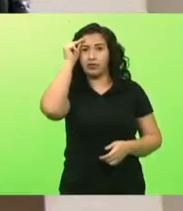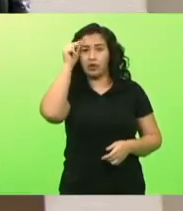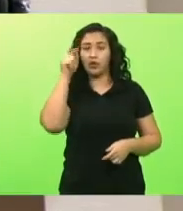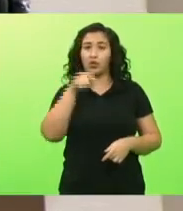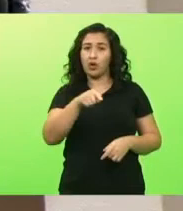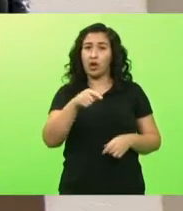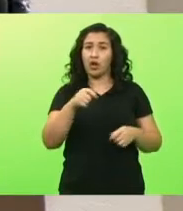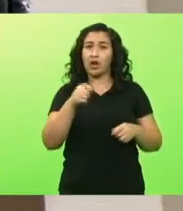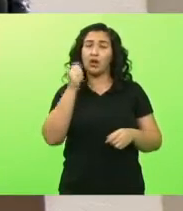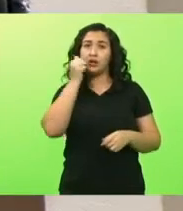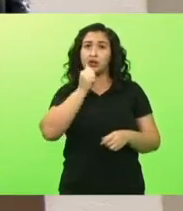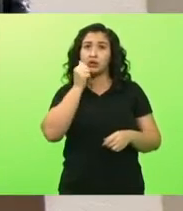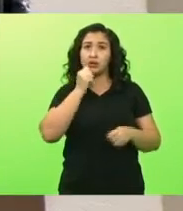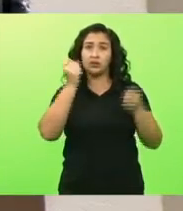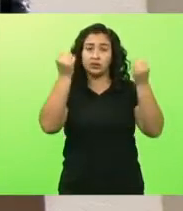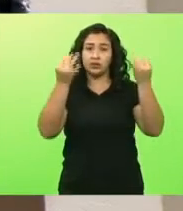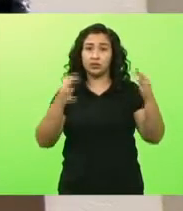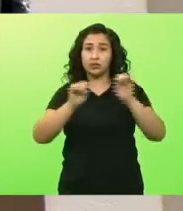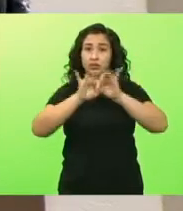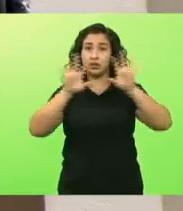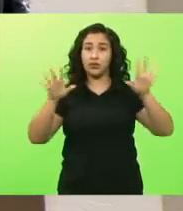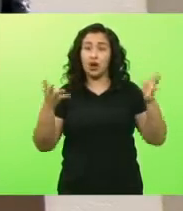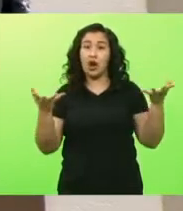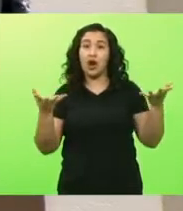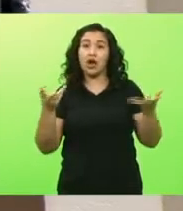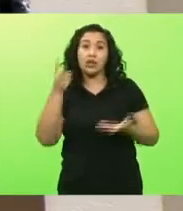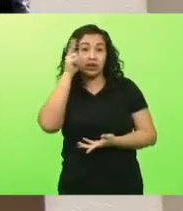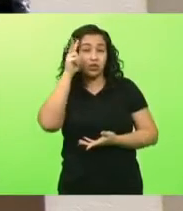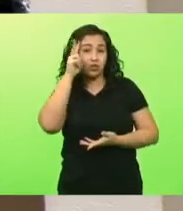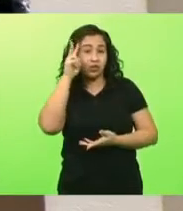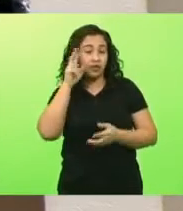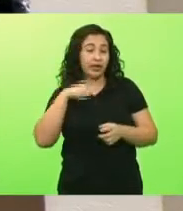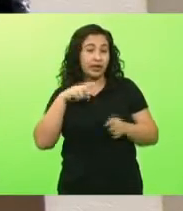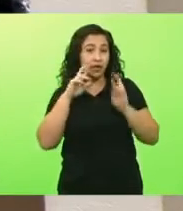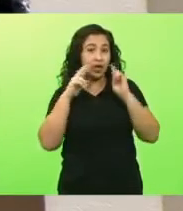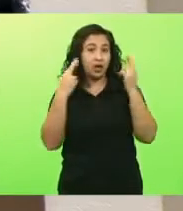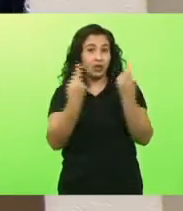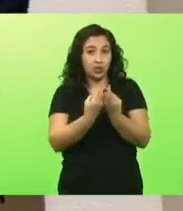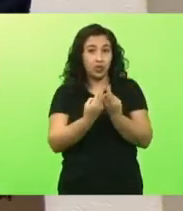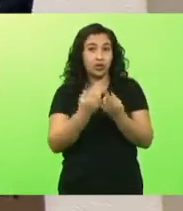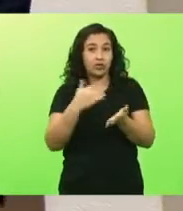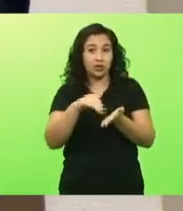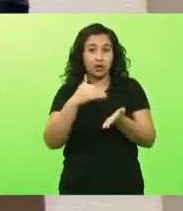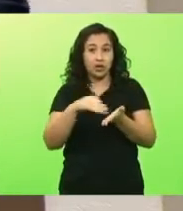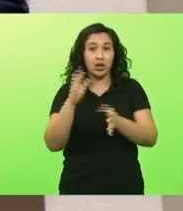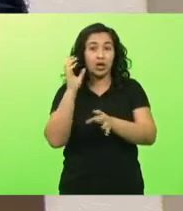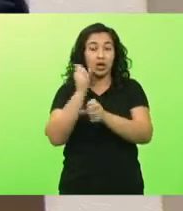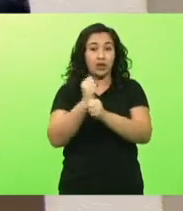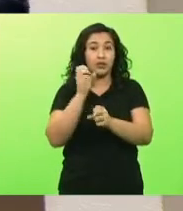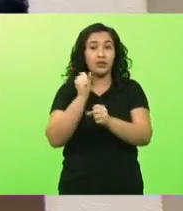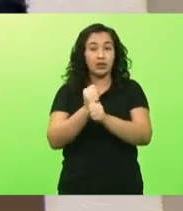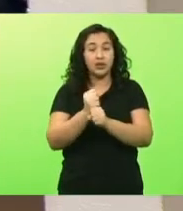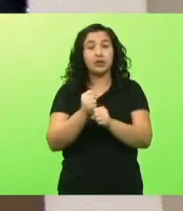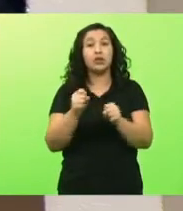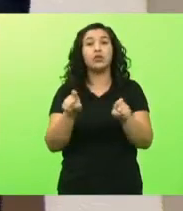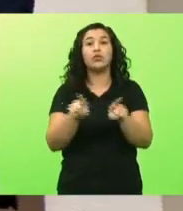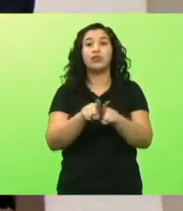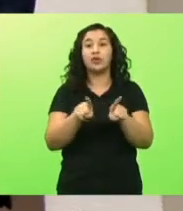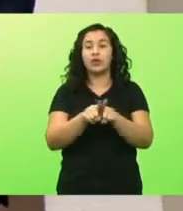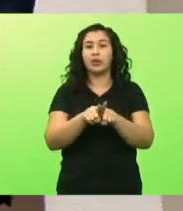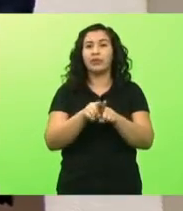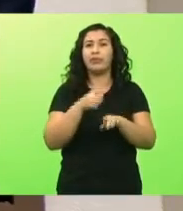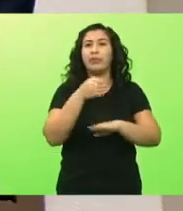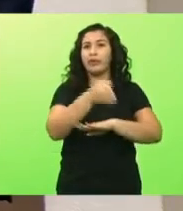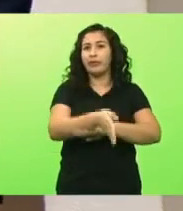esclareceu, houve nesta última segunda-feira uma reunião com o secretário da Fazenda, Paulo Eli, bem como com a presença do senador